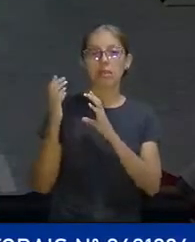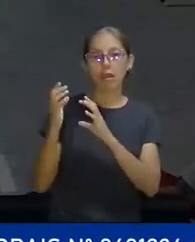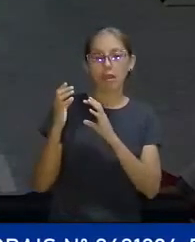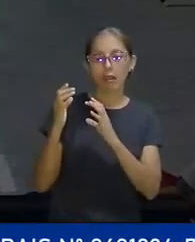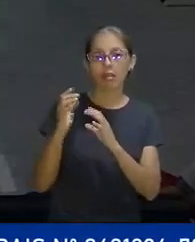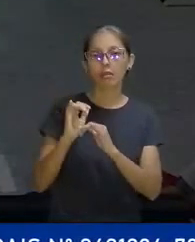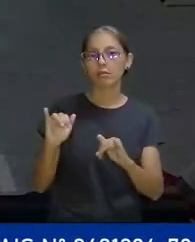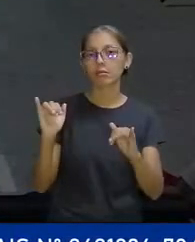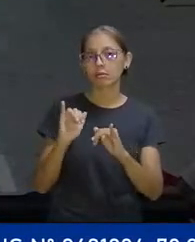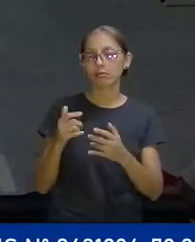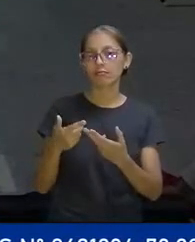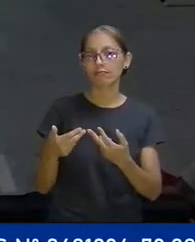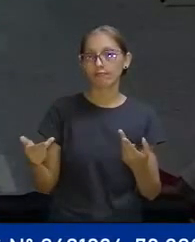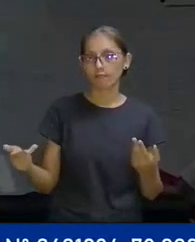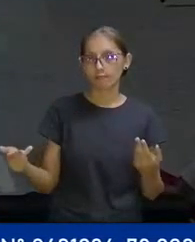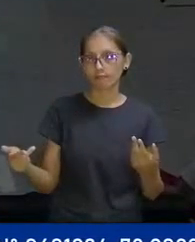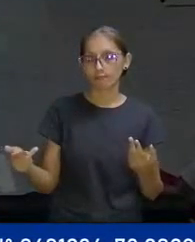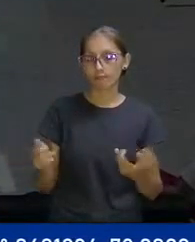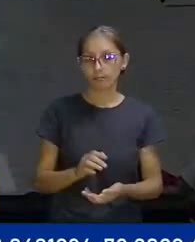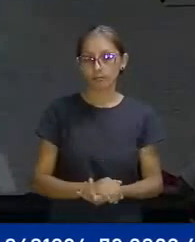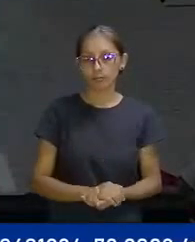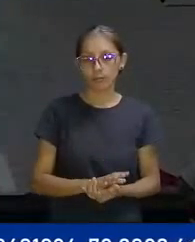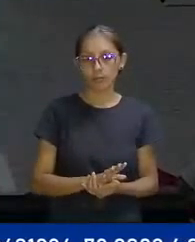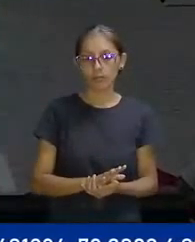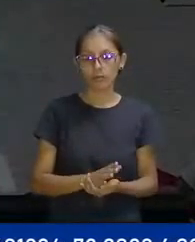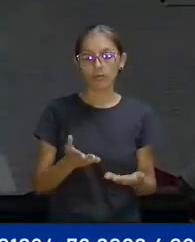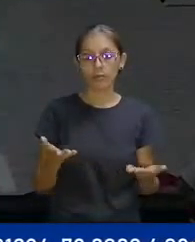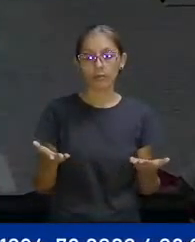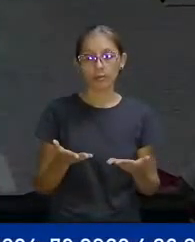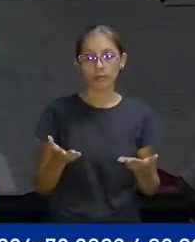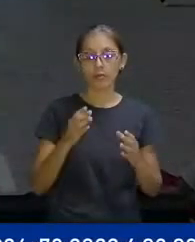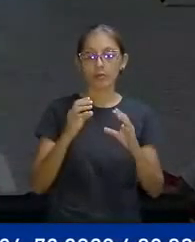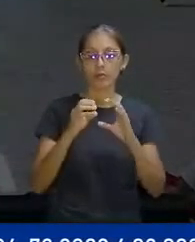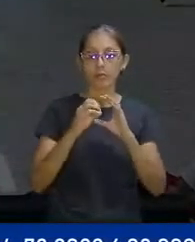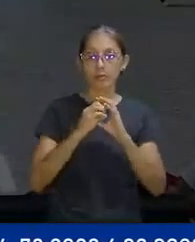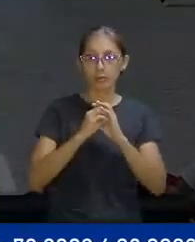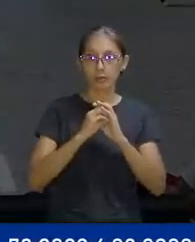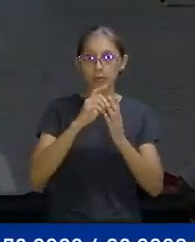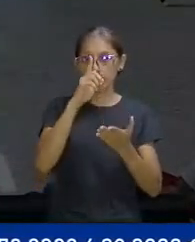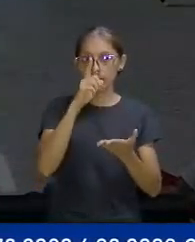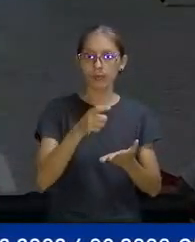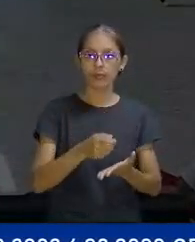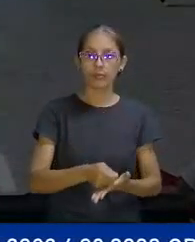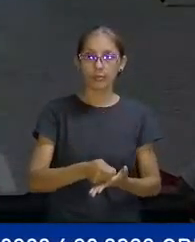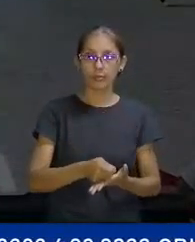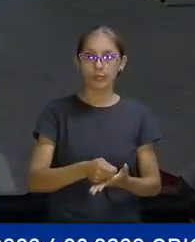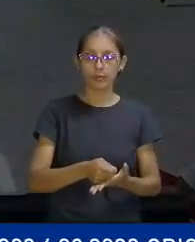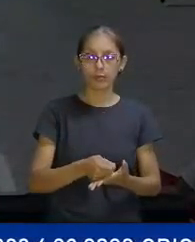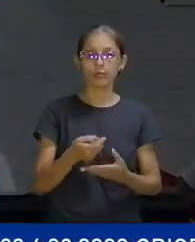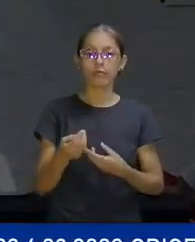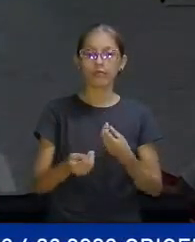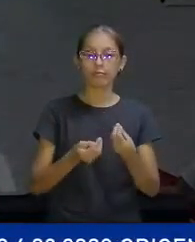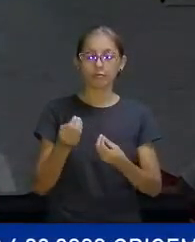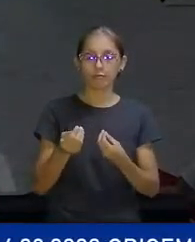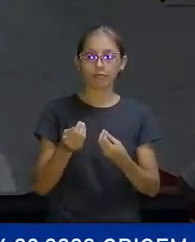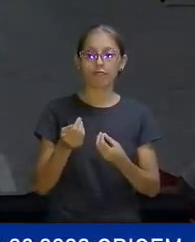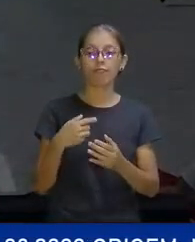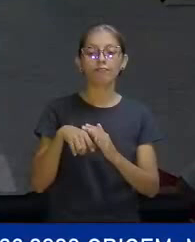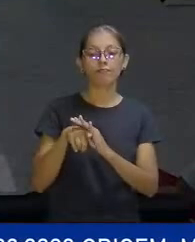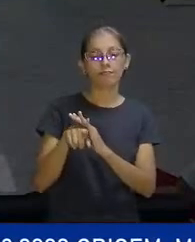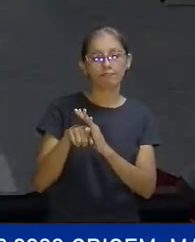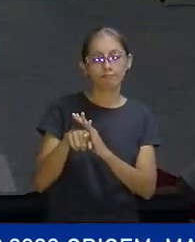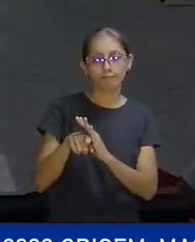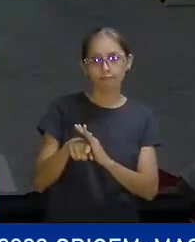genéricos. Então, houve uma determinação do Tribunal Superior Eleitoral para que nós fizéssemos uma análise detida